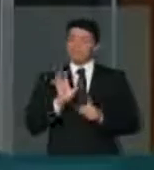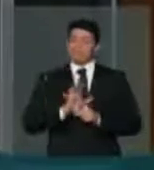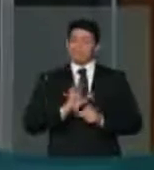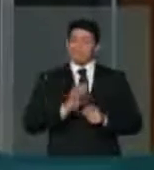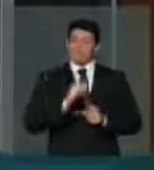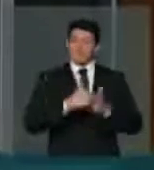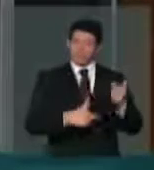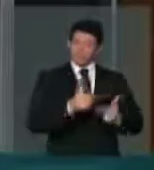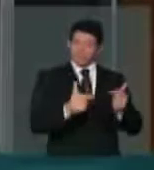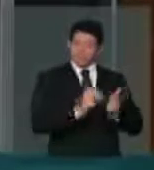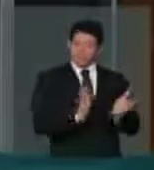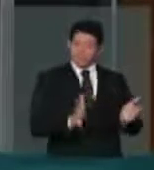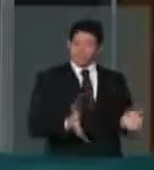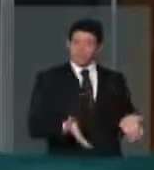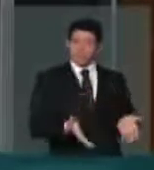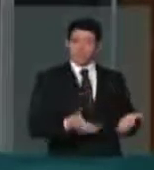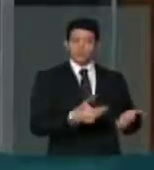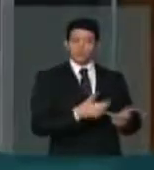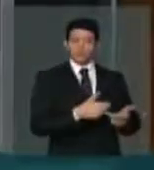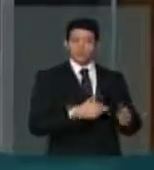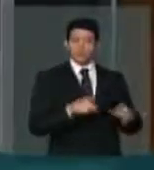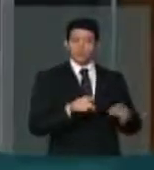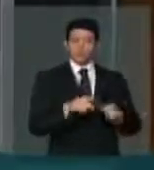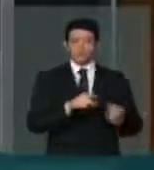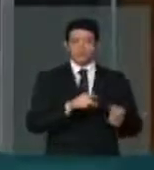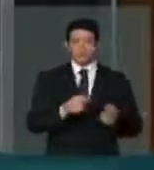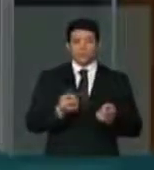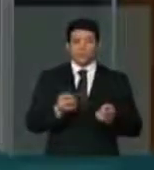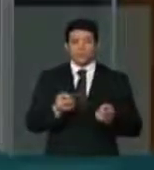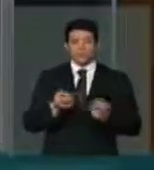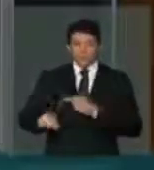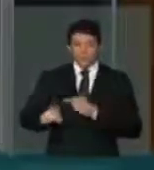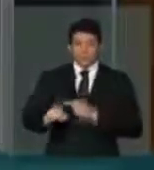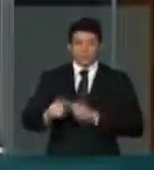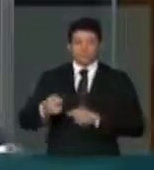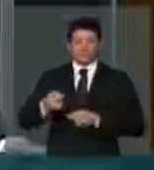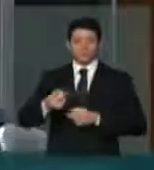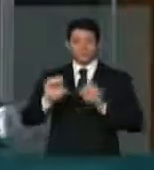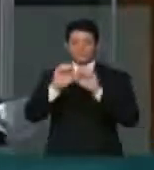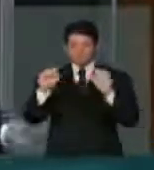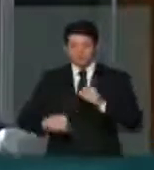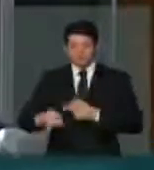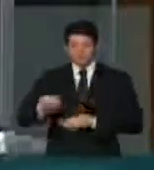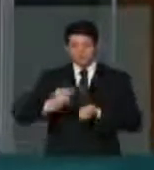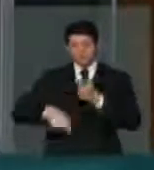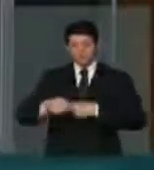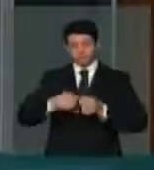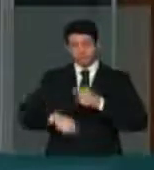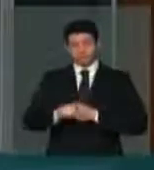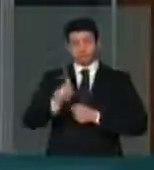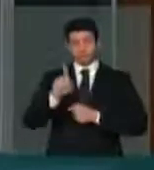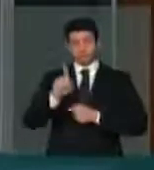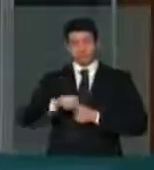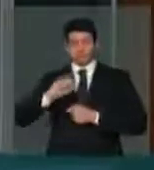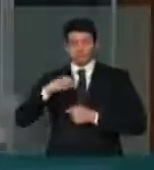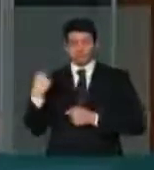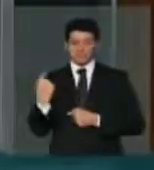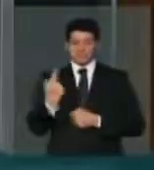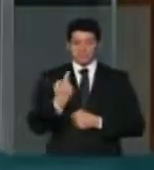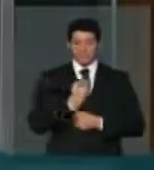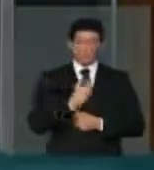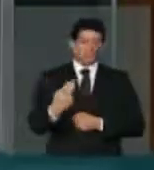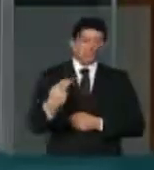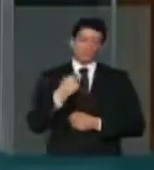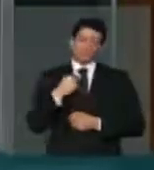trabalhadores e sobre o setor produtivo, em detrimento do sistema financeiro, é o que nós não